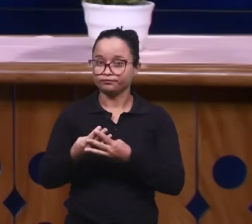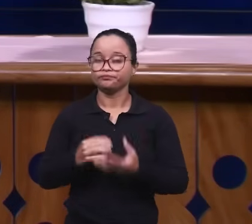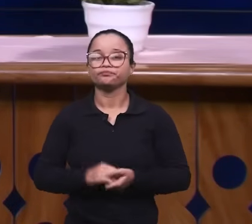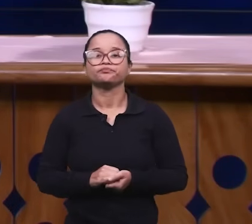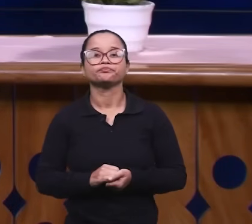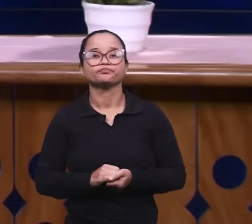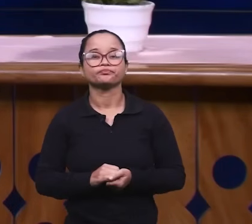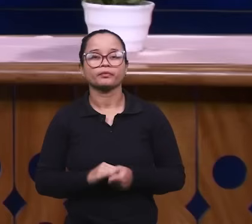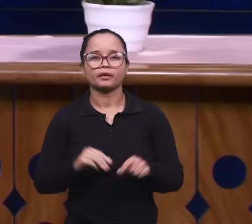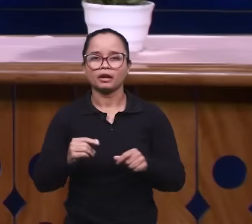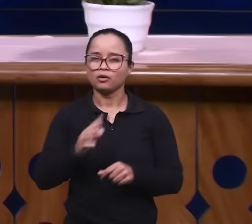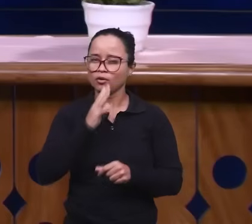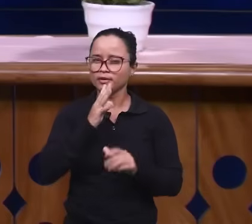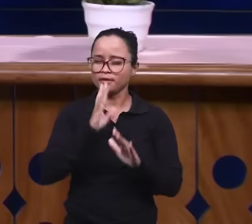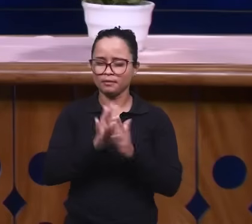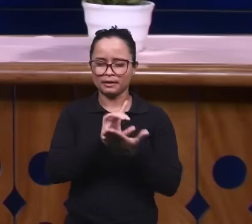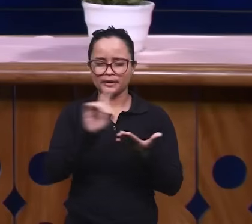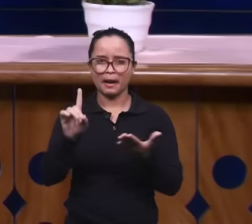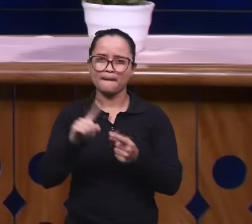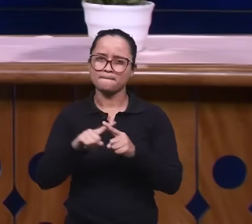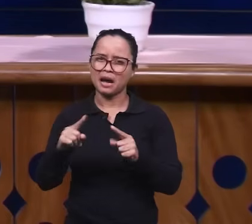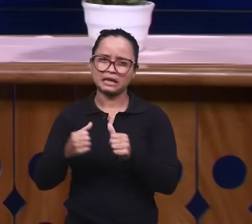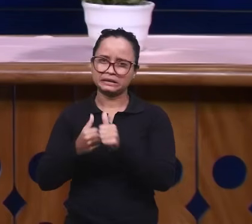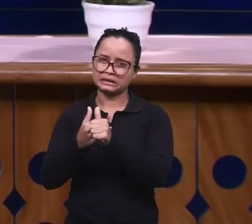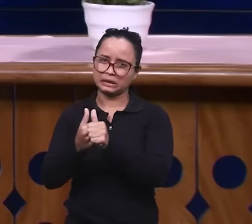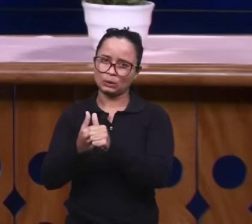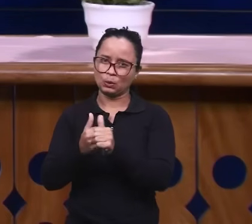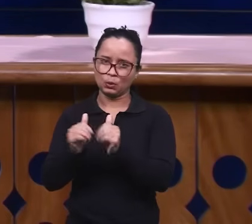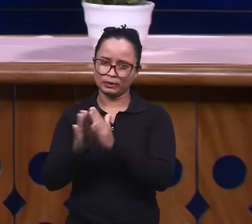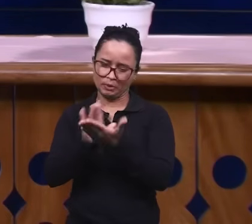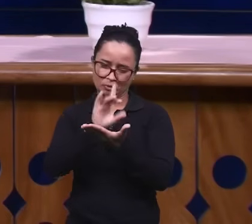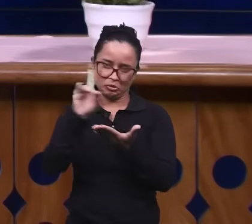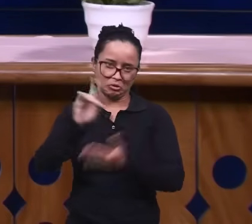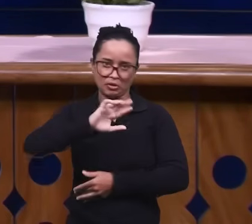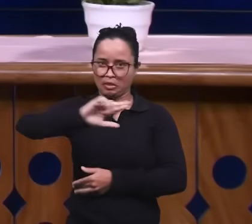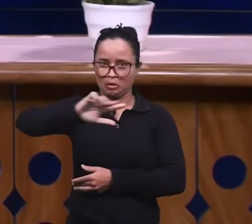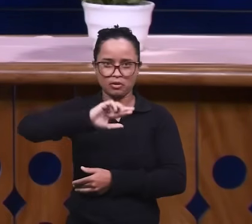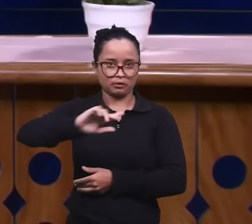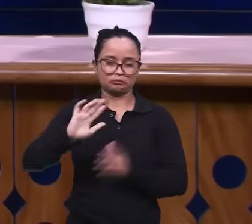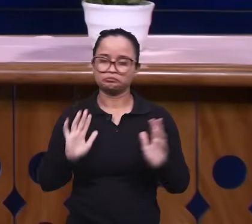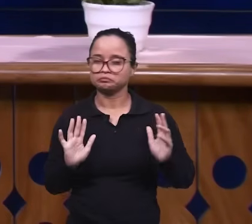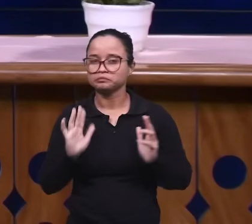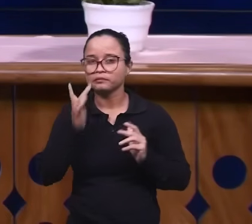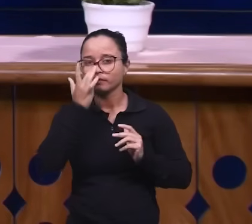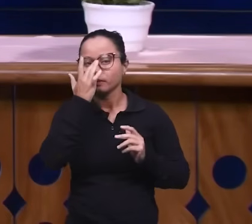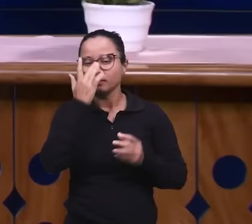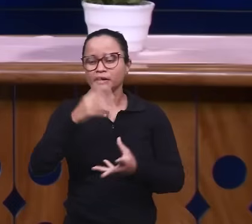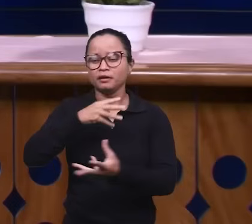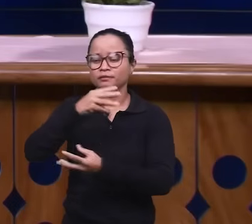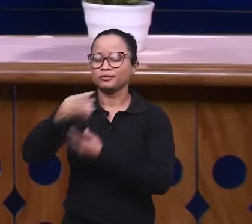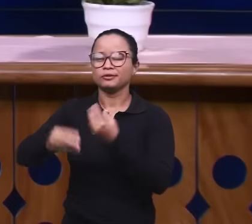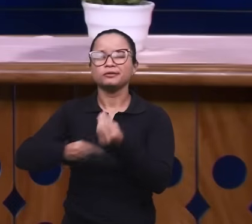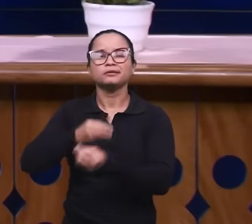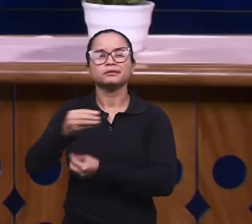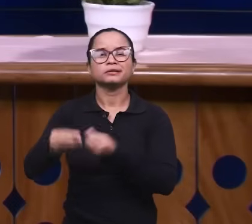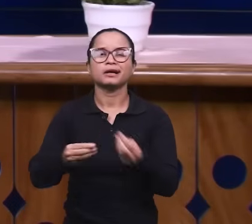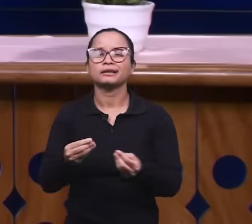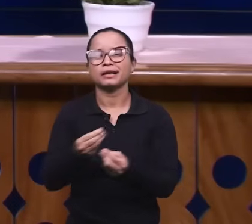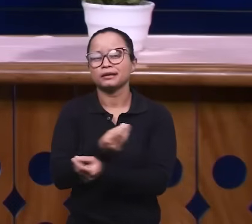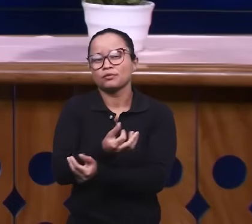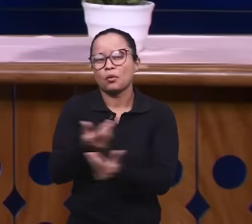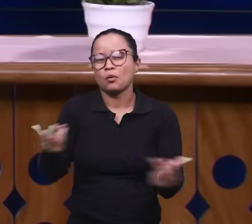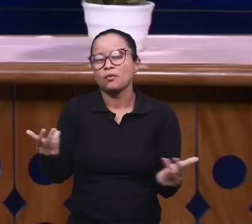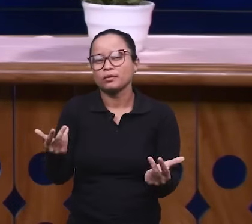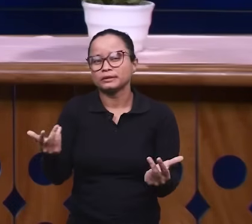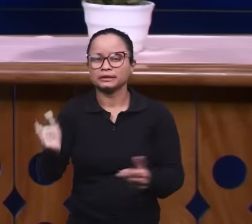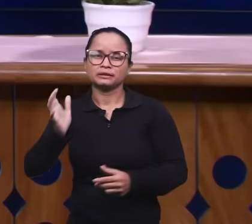a palavra, mas não era seguidor da palavra. Ele ficou envolvido